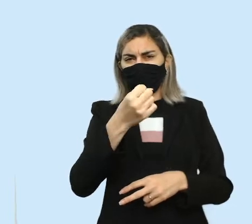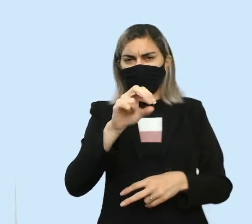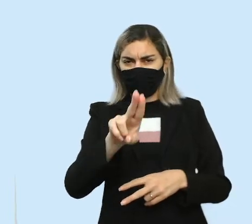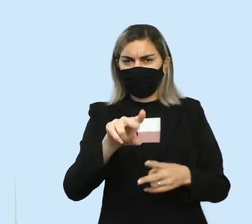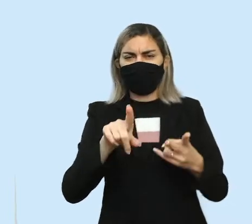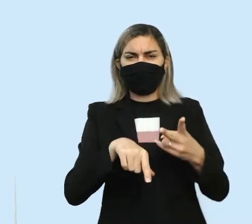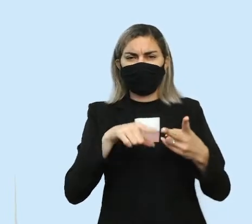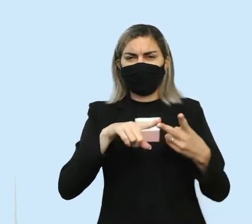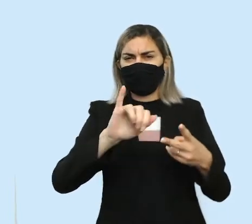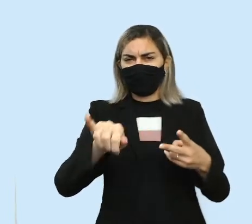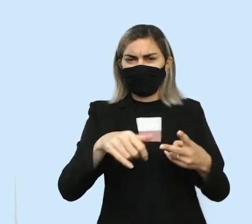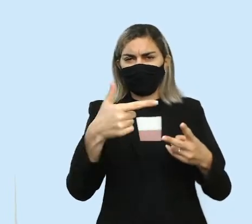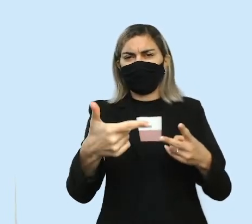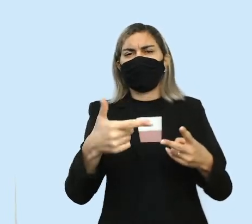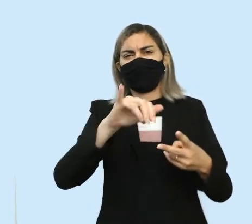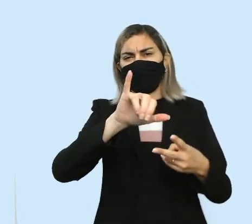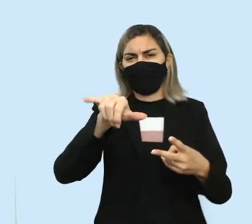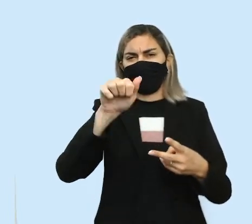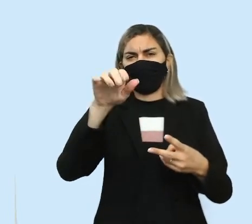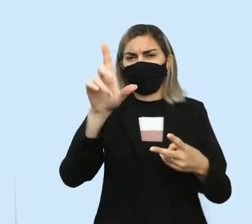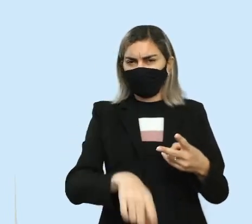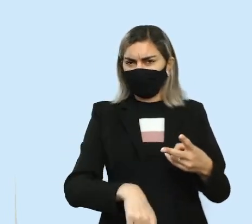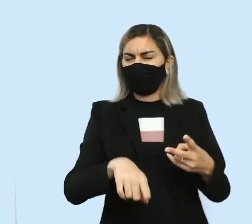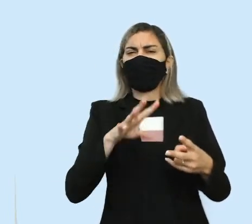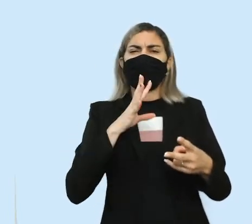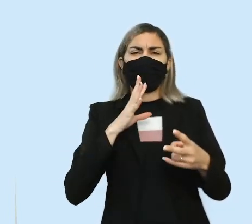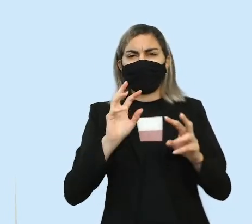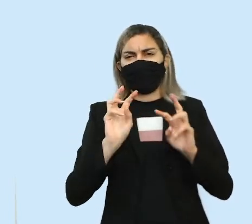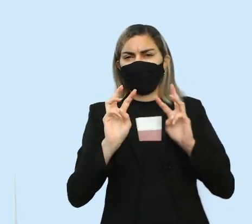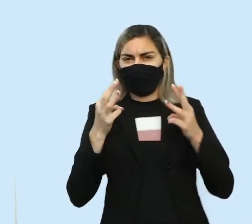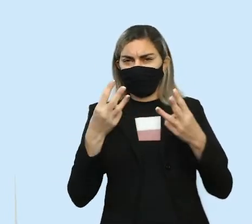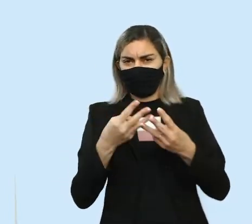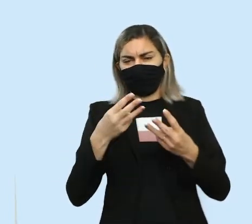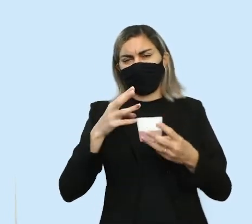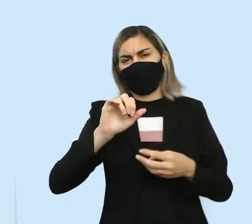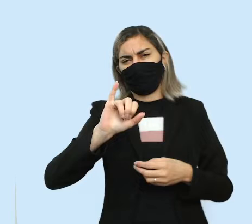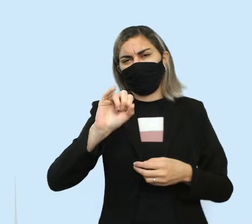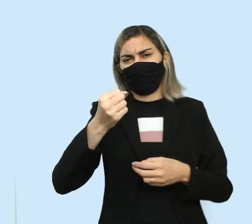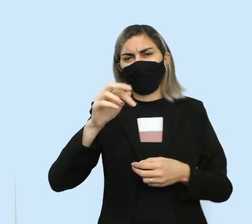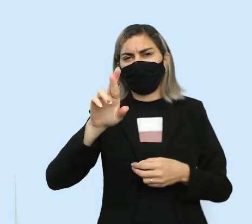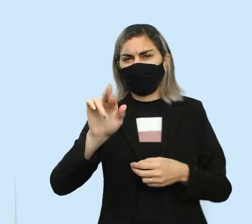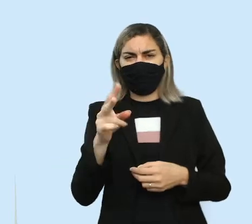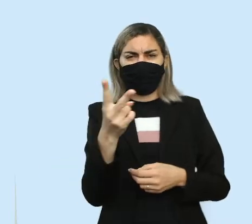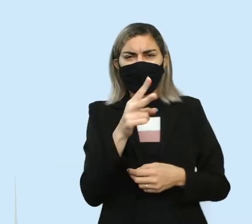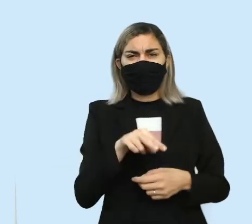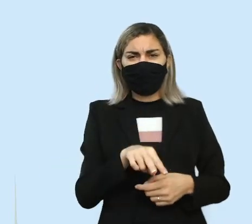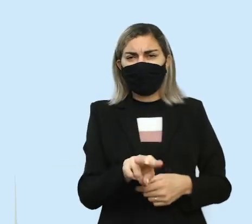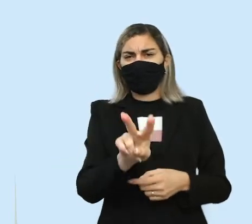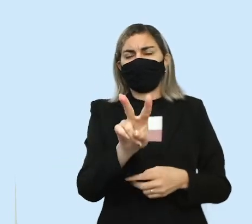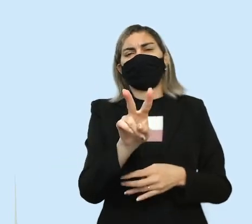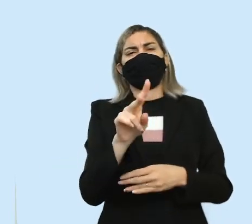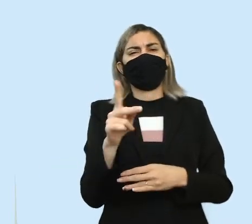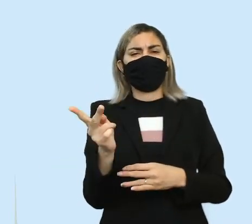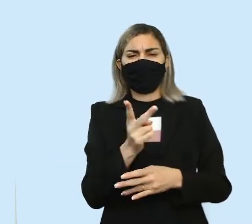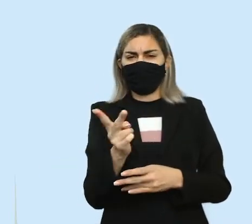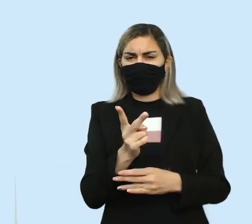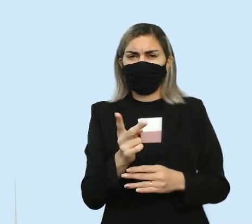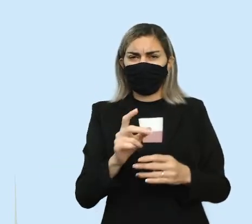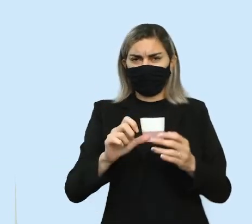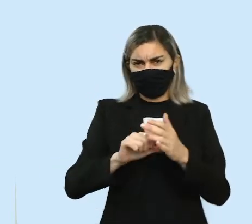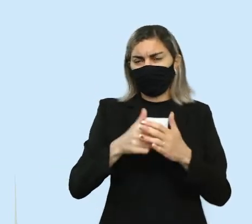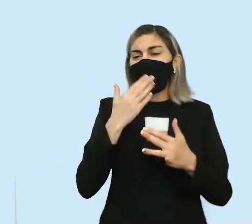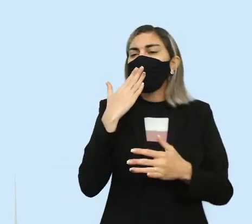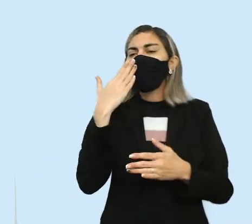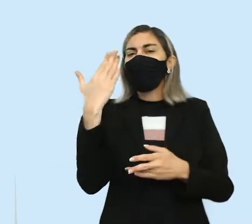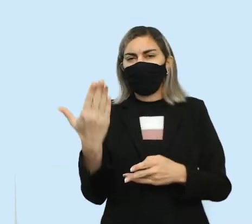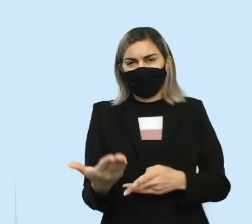Jacó, também conhecido por Israel. Você pode encontrar o nome dele assim. Bom, eles são gêmeos, né? E basicamente o preterido